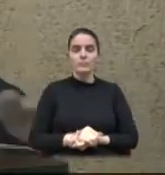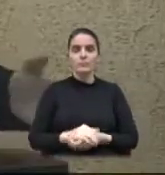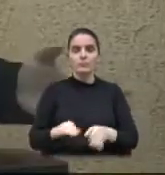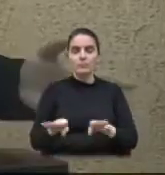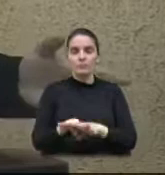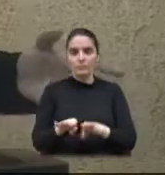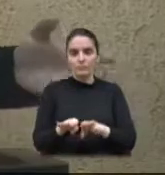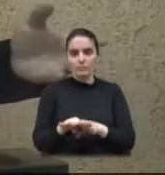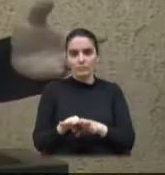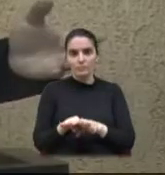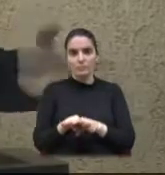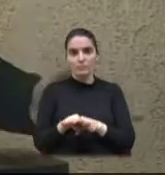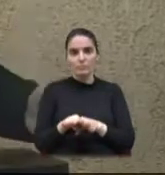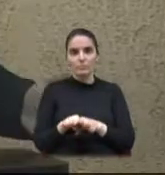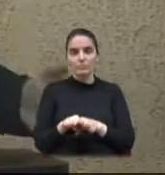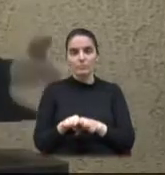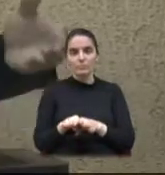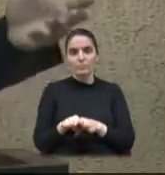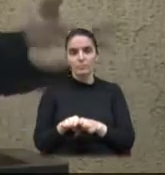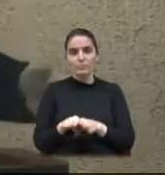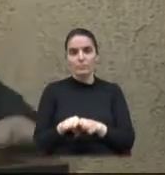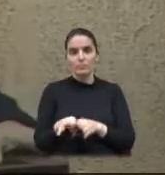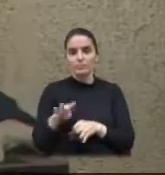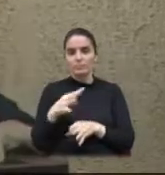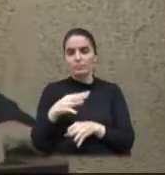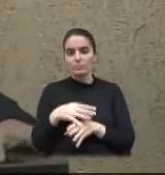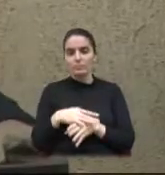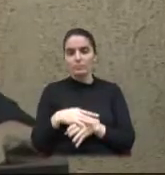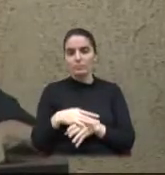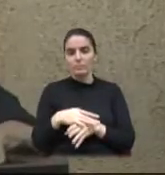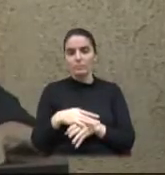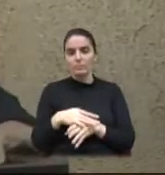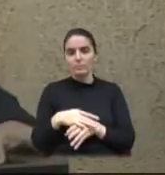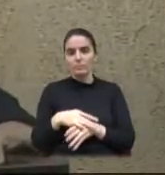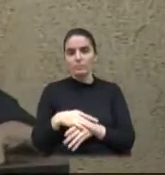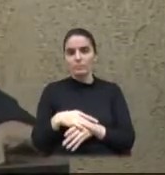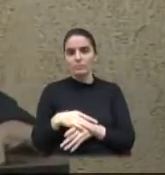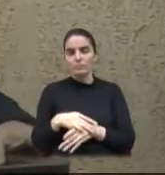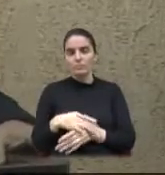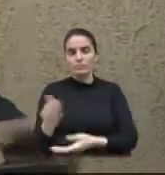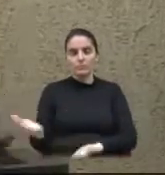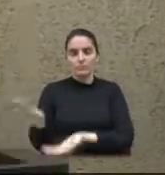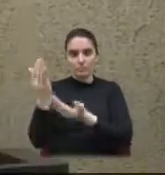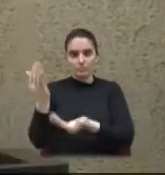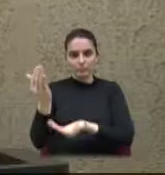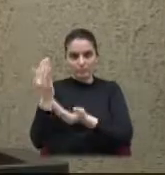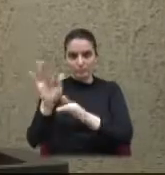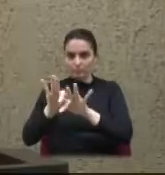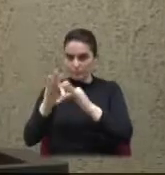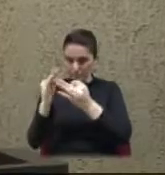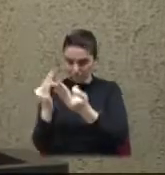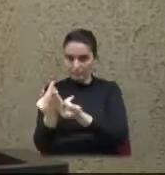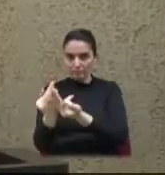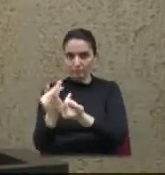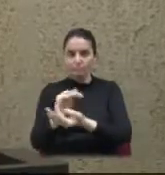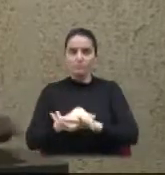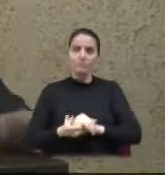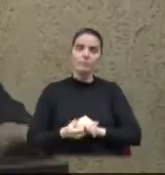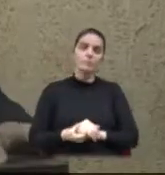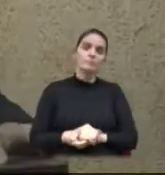reconhecer a família e o Dr. Roberto de Andrea.